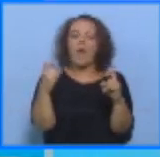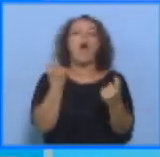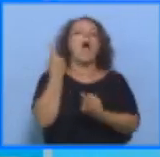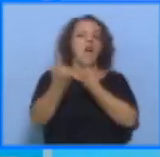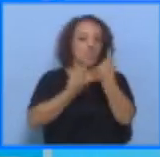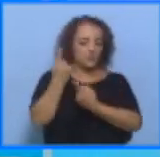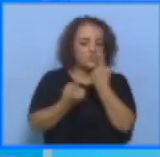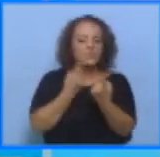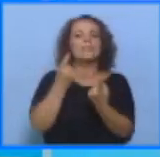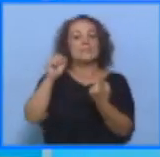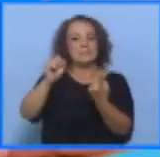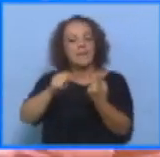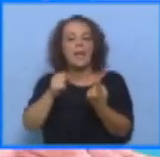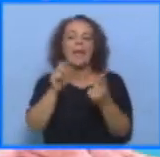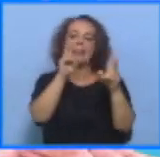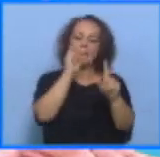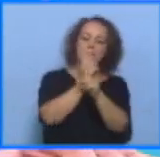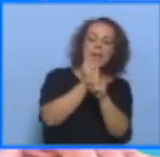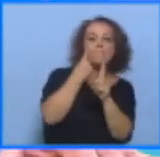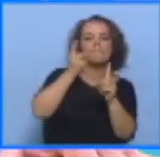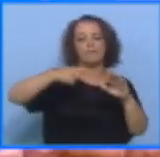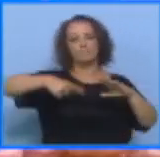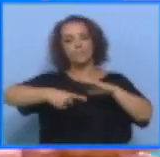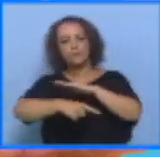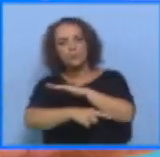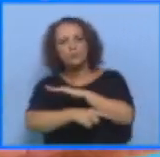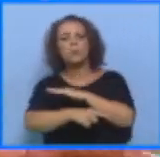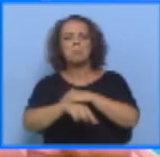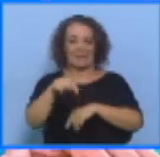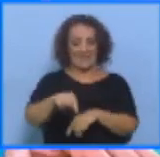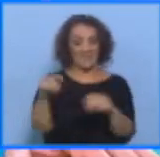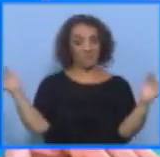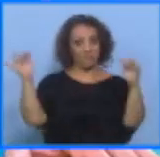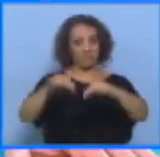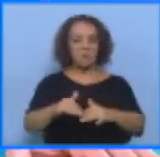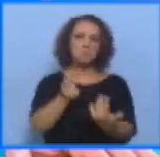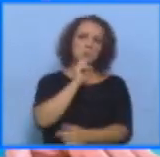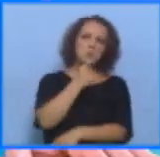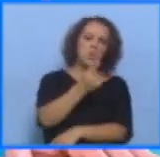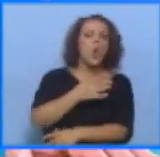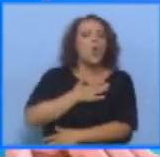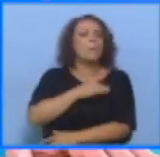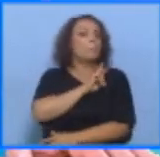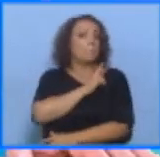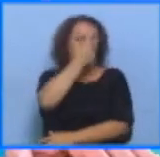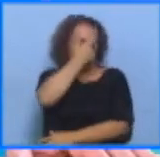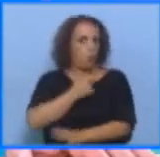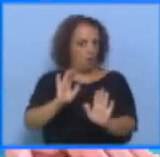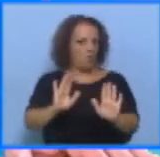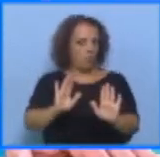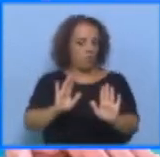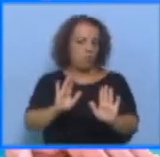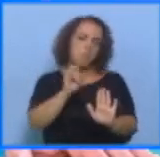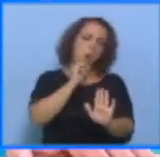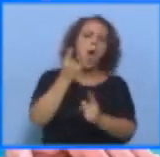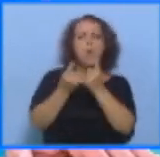repetindo-se coisas, reafirmando-se coisas. Eu, deste capítulo, diria que talvez houve 2 ou 3 coisas que eu acho, eu pessoalmente, é uma leitura pessoal, talvez